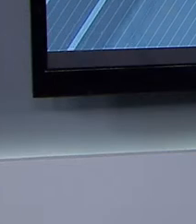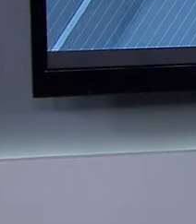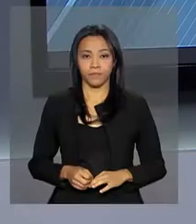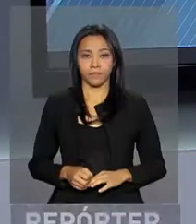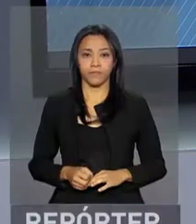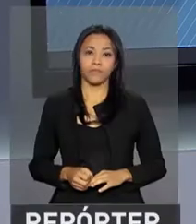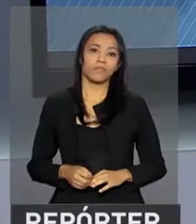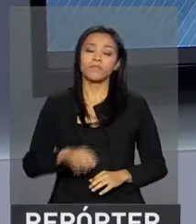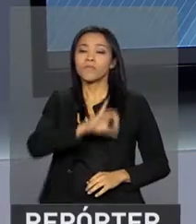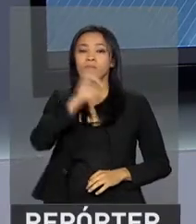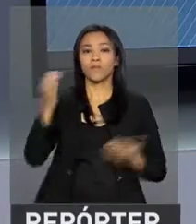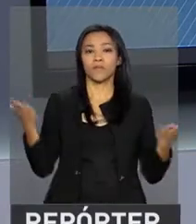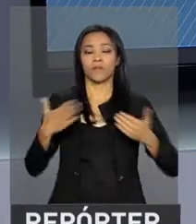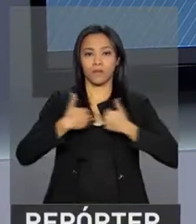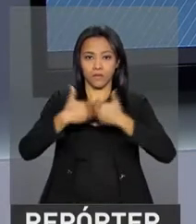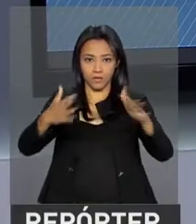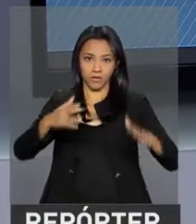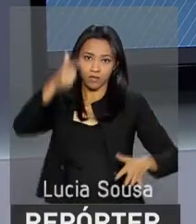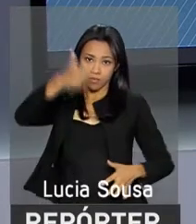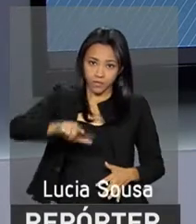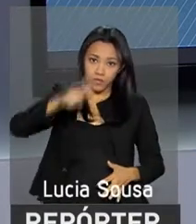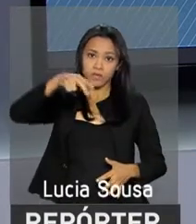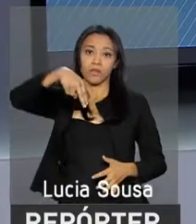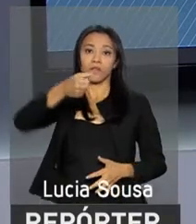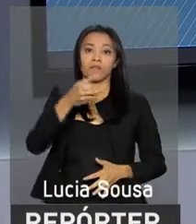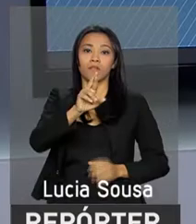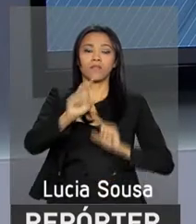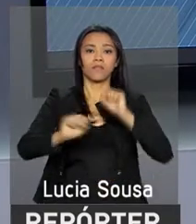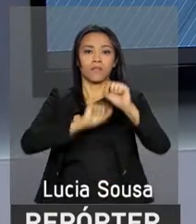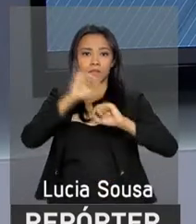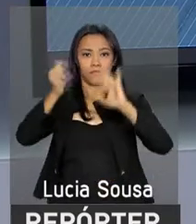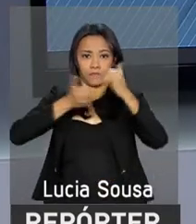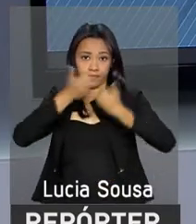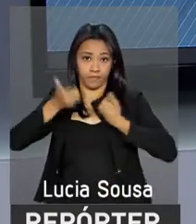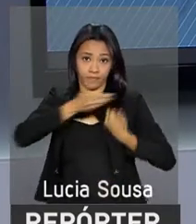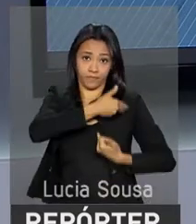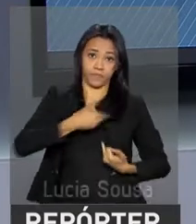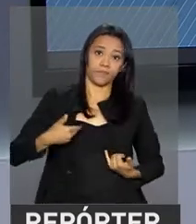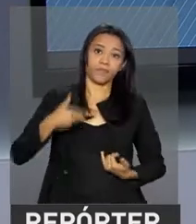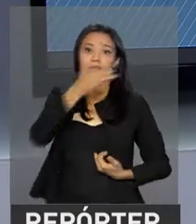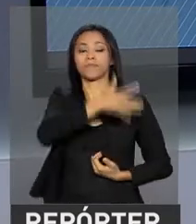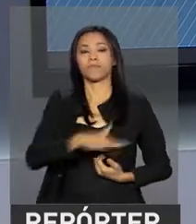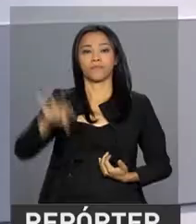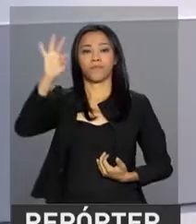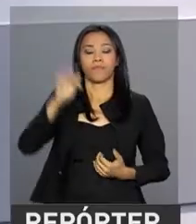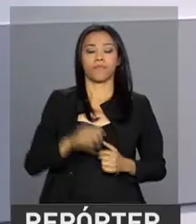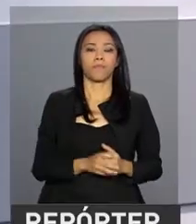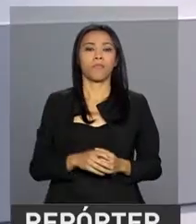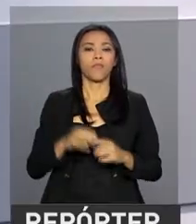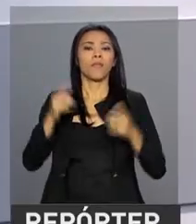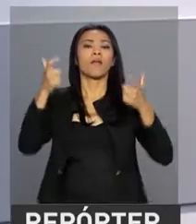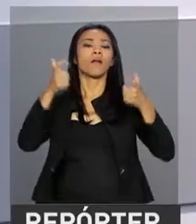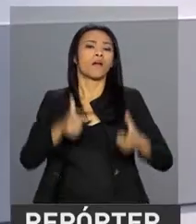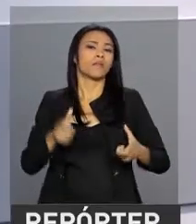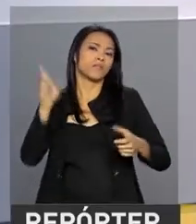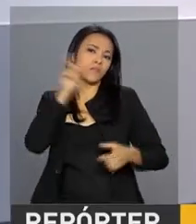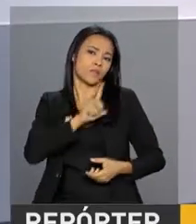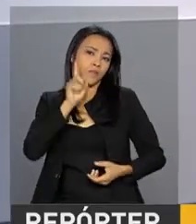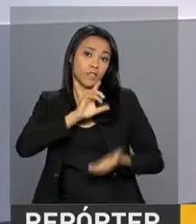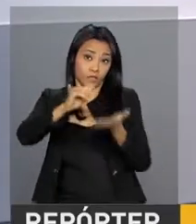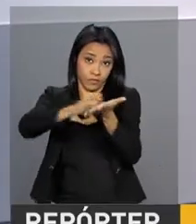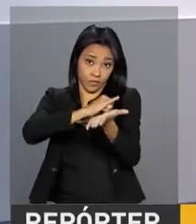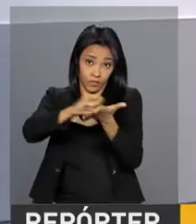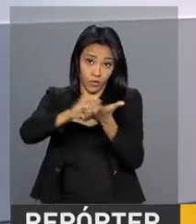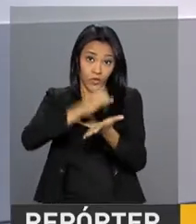olá começa agora mais um repórter nbr com as notícias do governo federal em nova york um dia depois